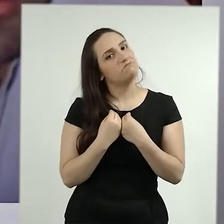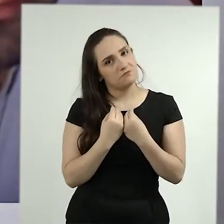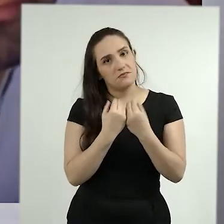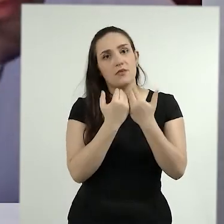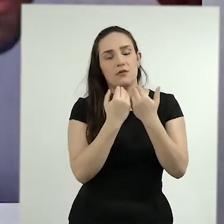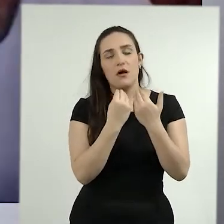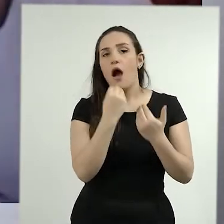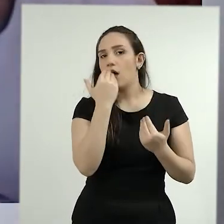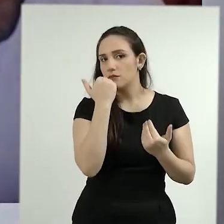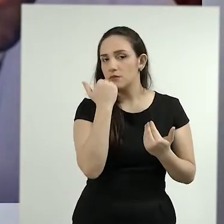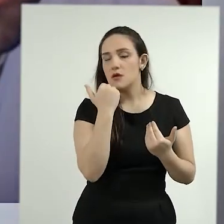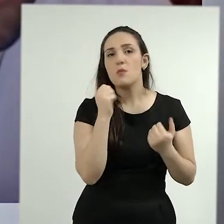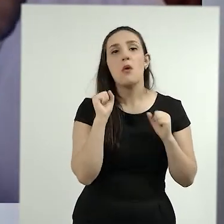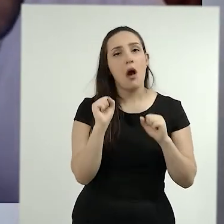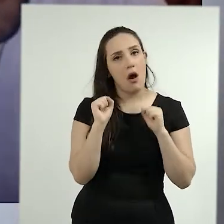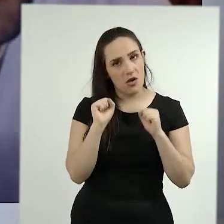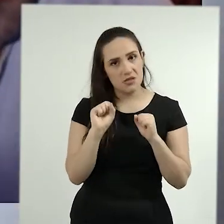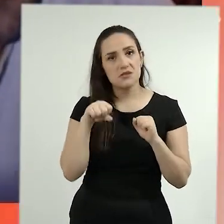pode